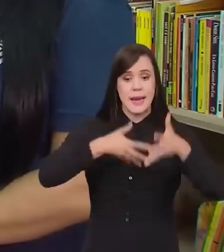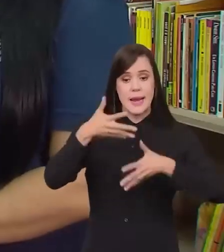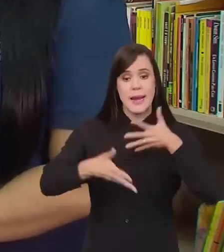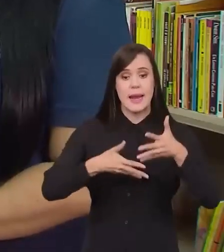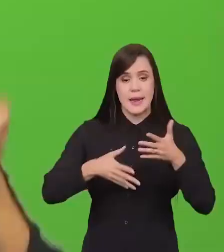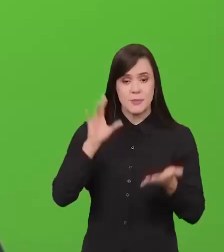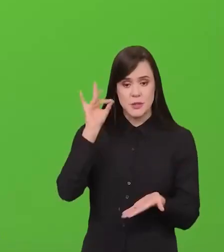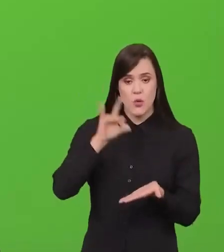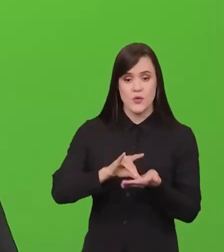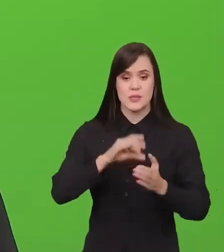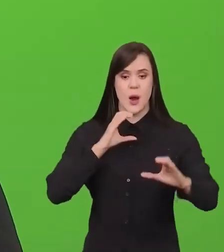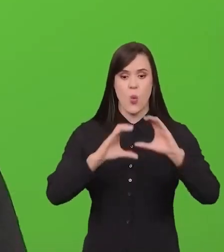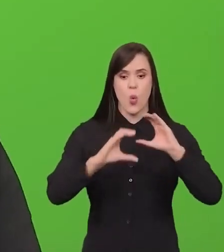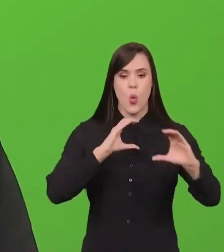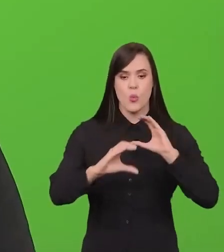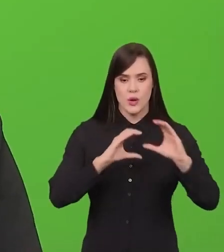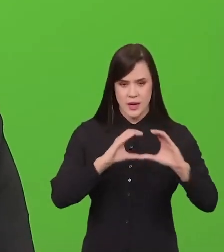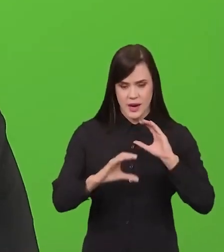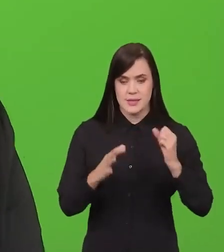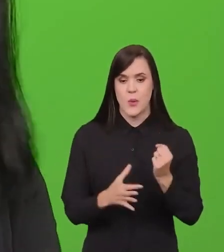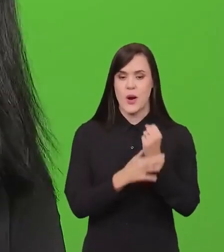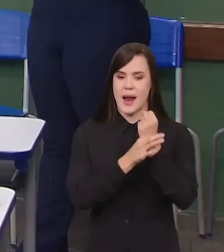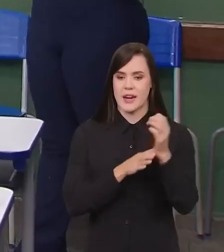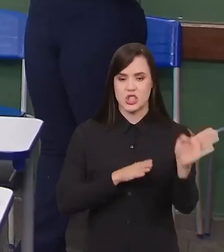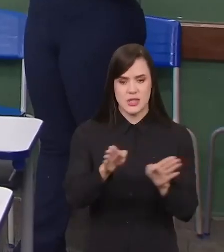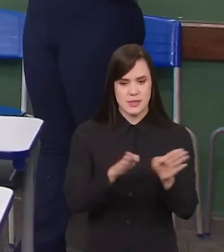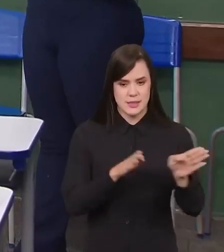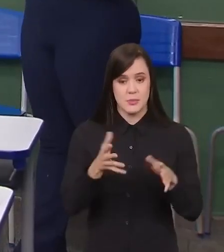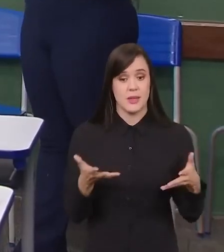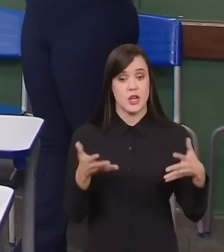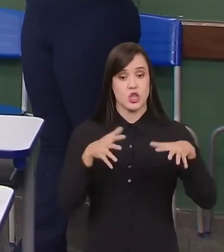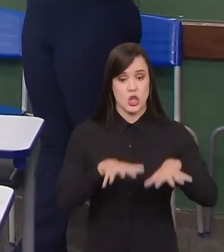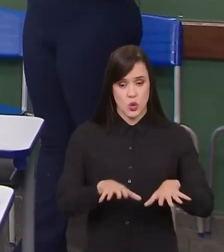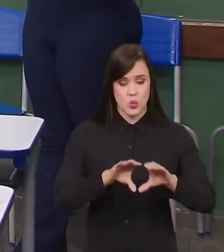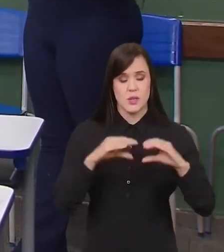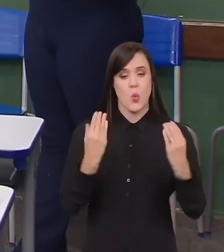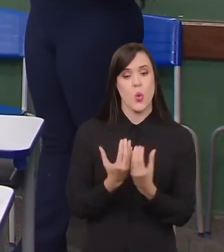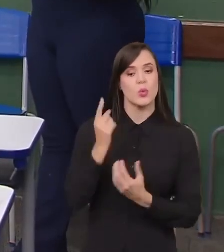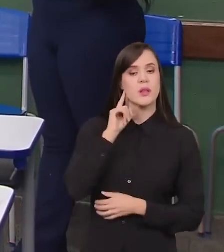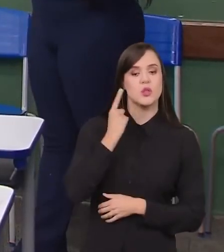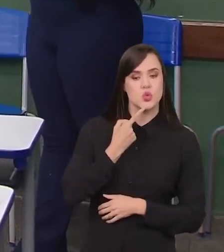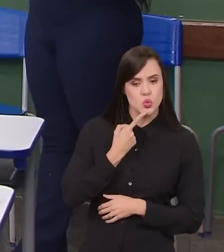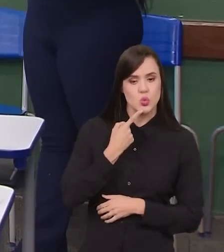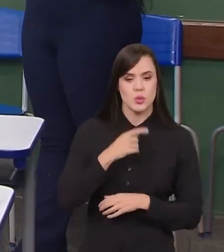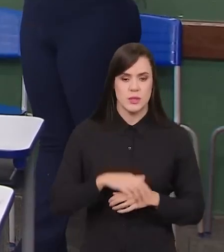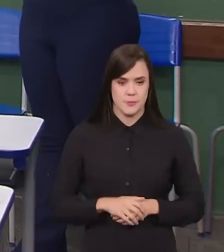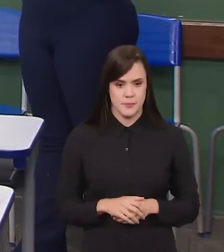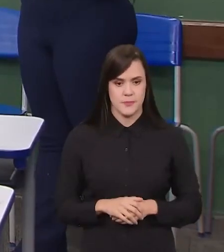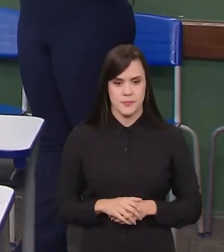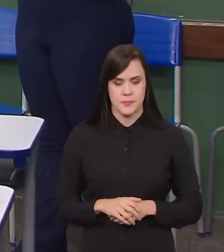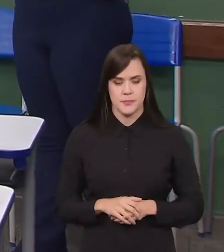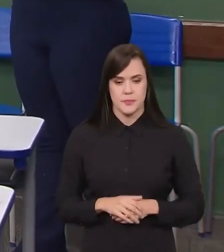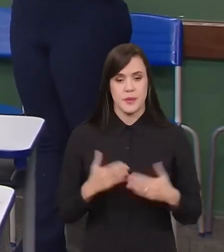meio legal de comunicação e garante mais acessibilidade e inclusão para a comunidade surda. Como escolher o menor preço? A gente